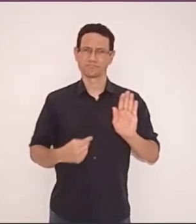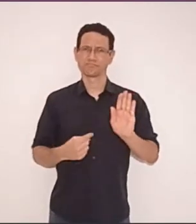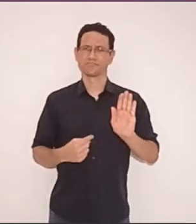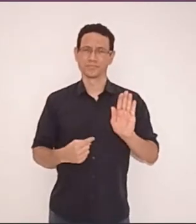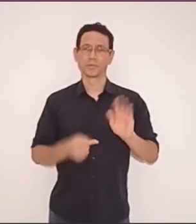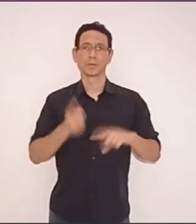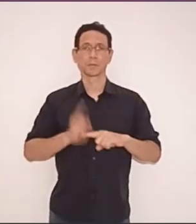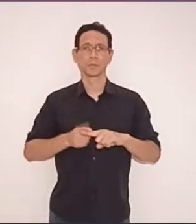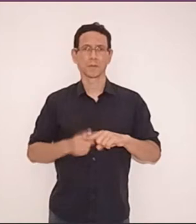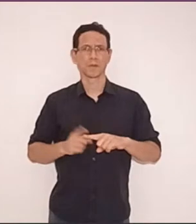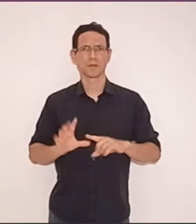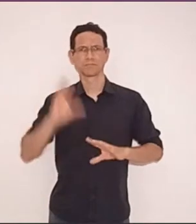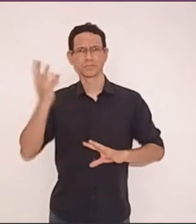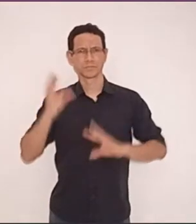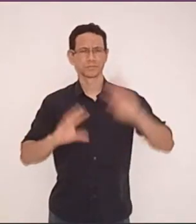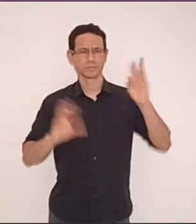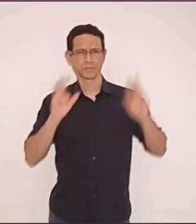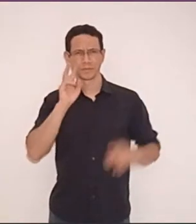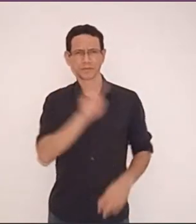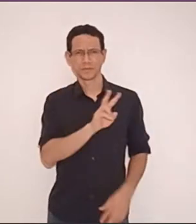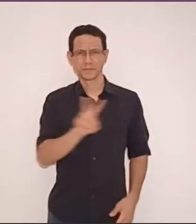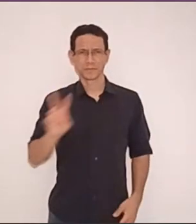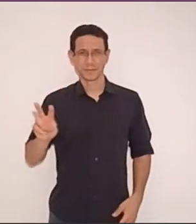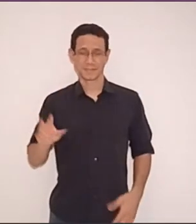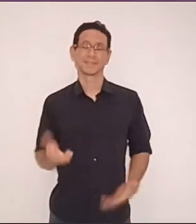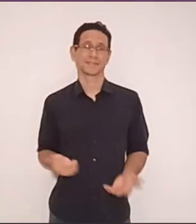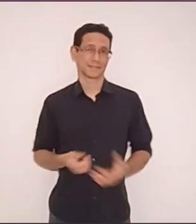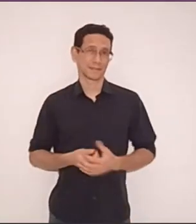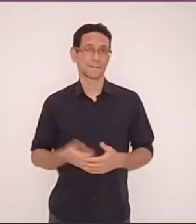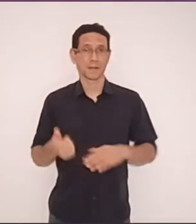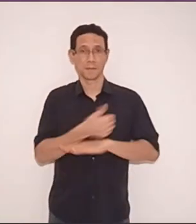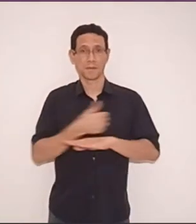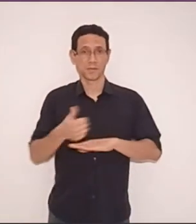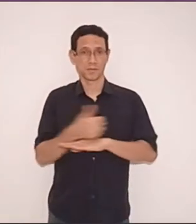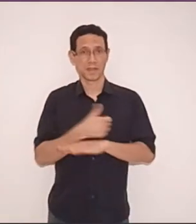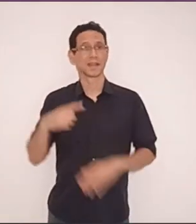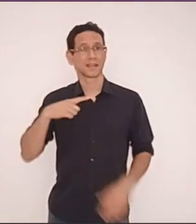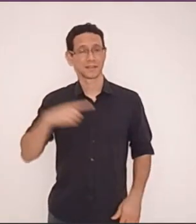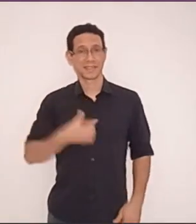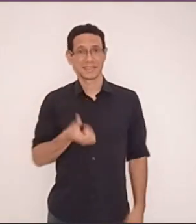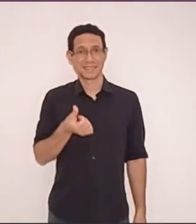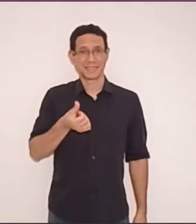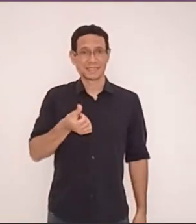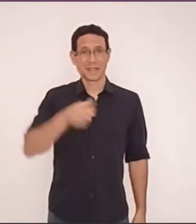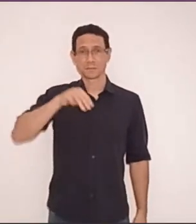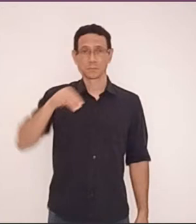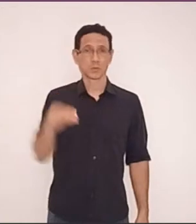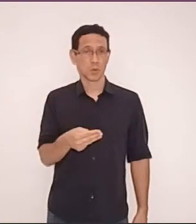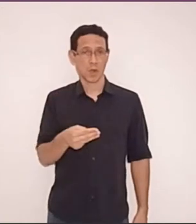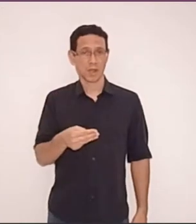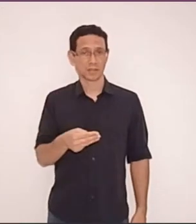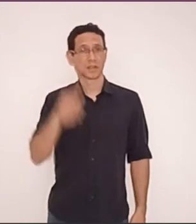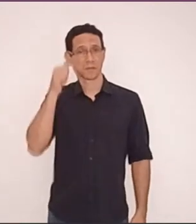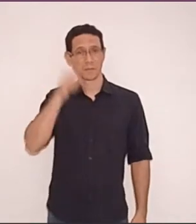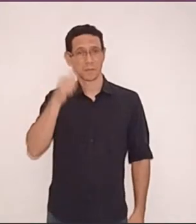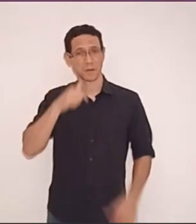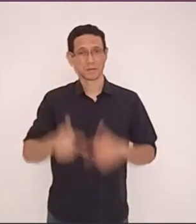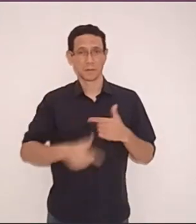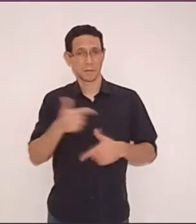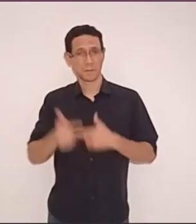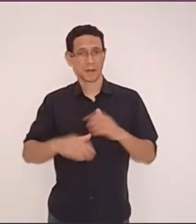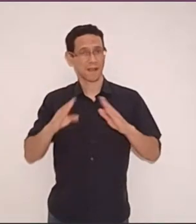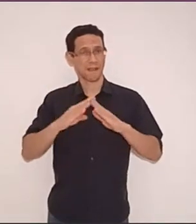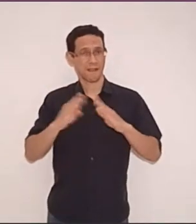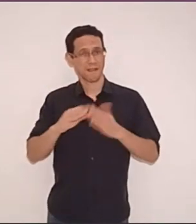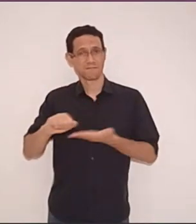tantas coisas que eu passei por tantas coisas que eu ia hoje eu entendo que a profissão tá aí são seis milhões de trabalhadoras domésticas estão elas